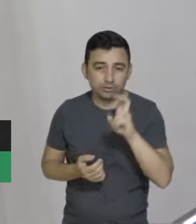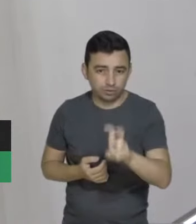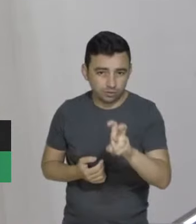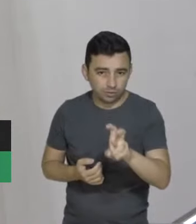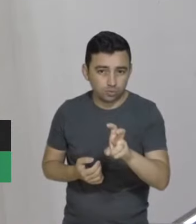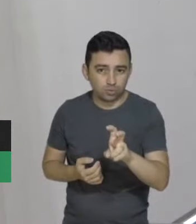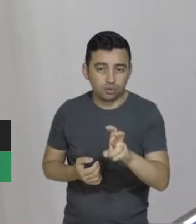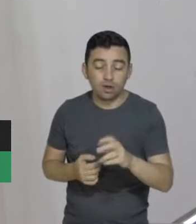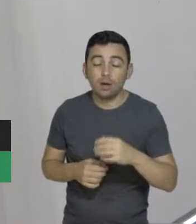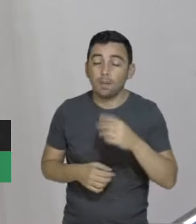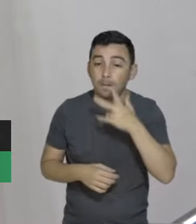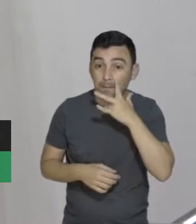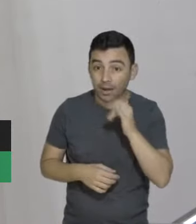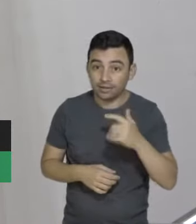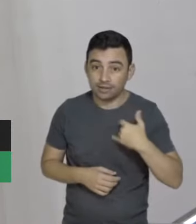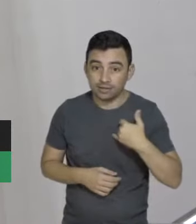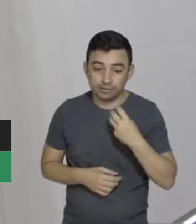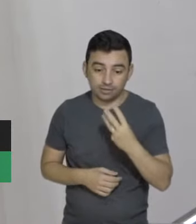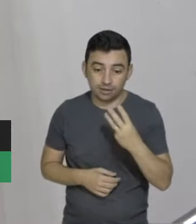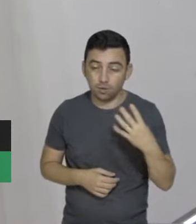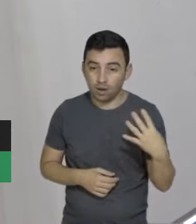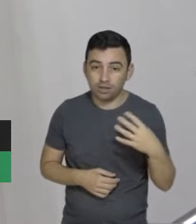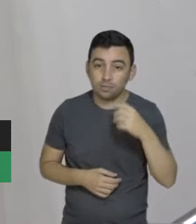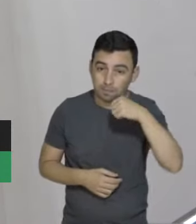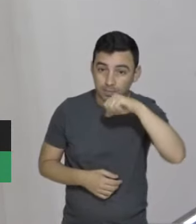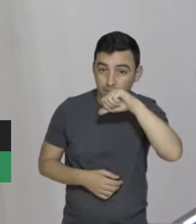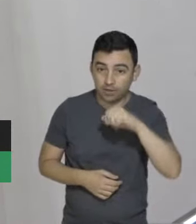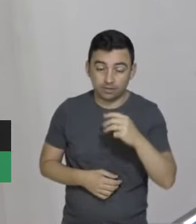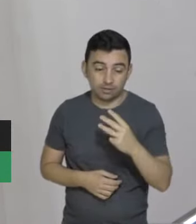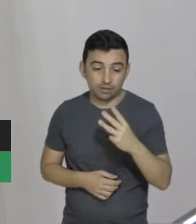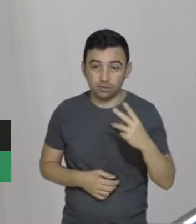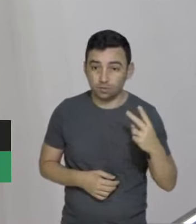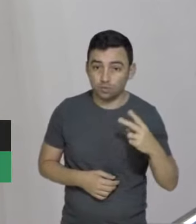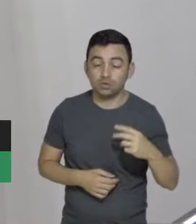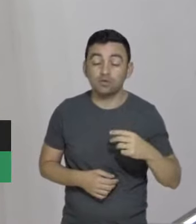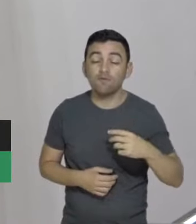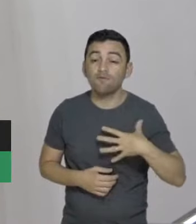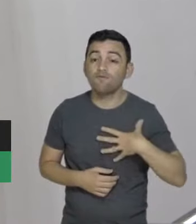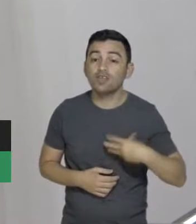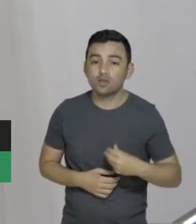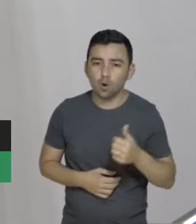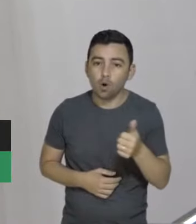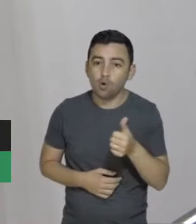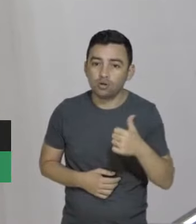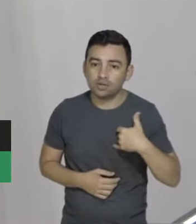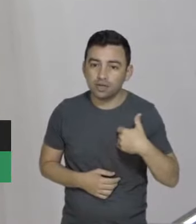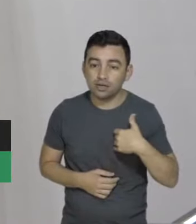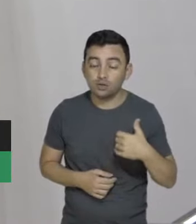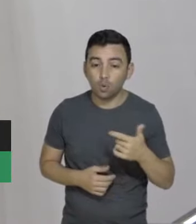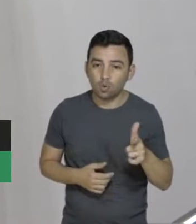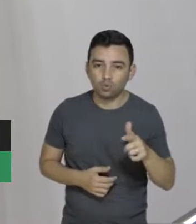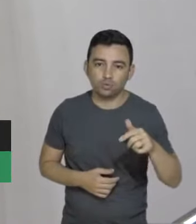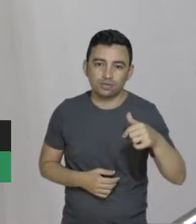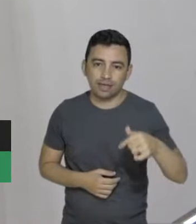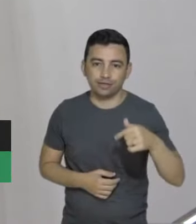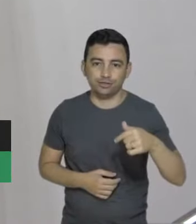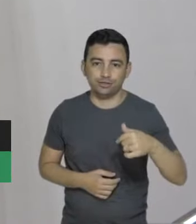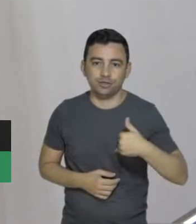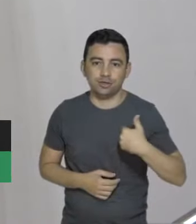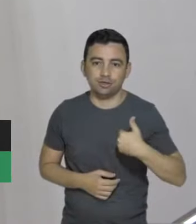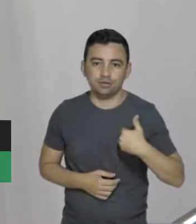34 anos, a mãe com 32, um filho com 11 e um filho com 7. E o pai